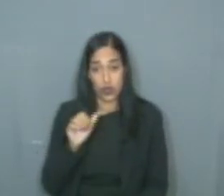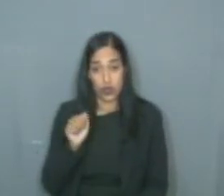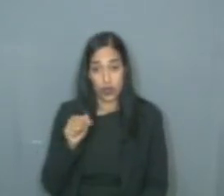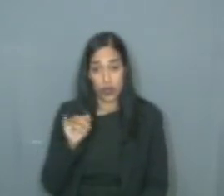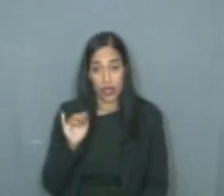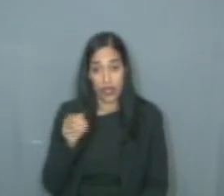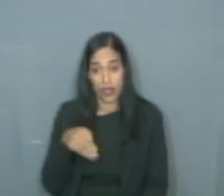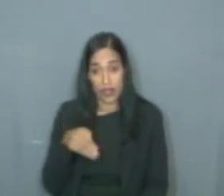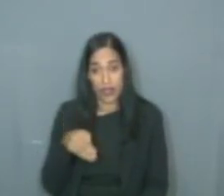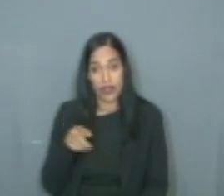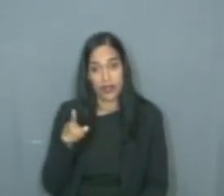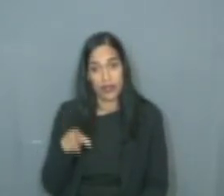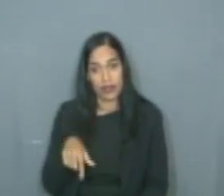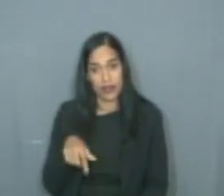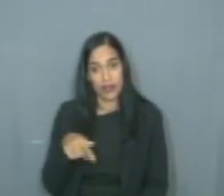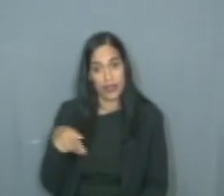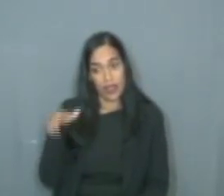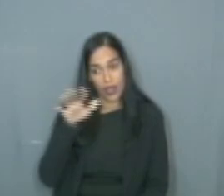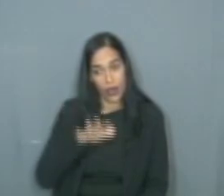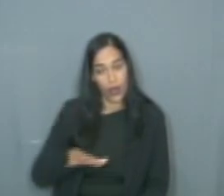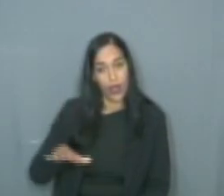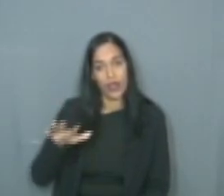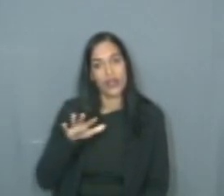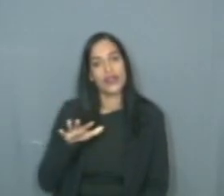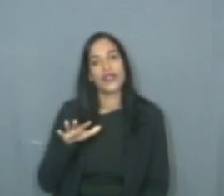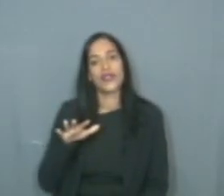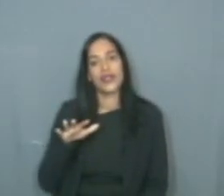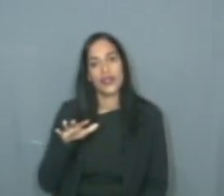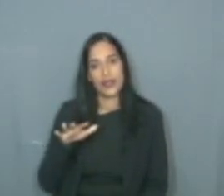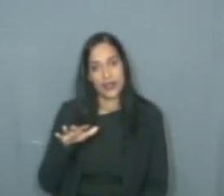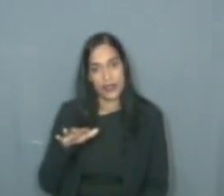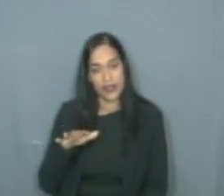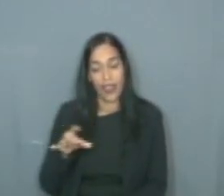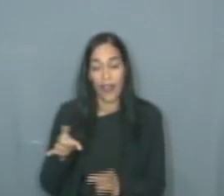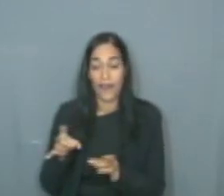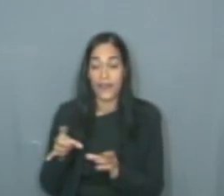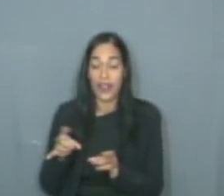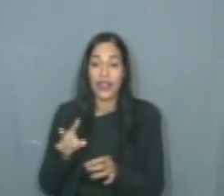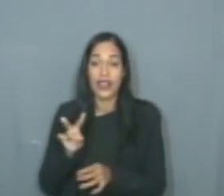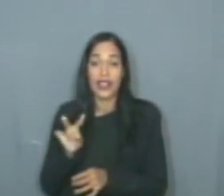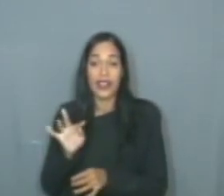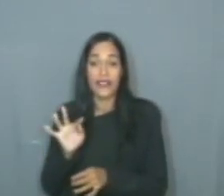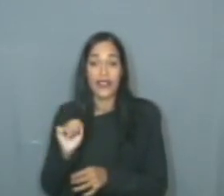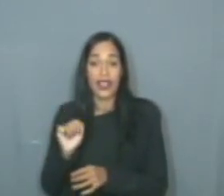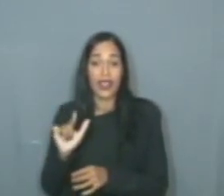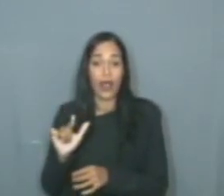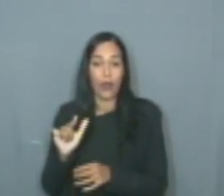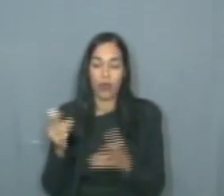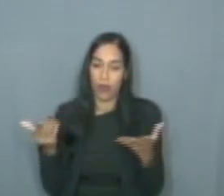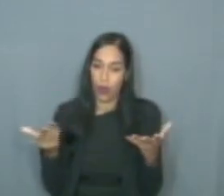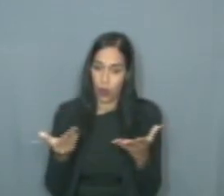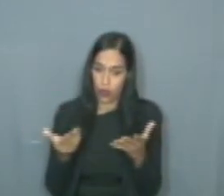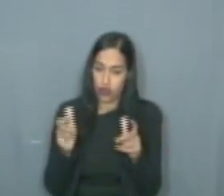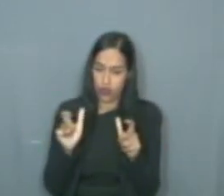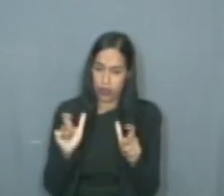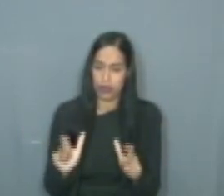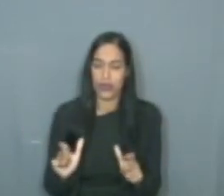promove, quem for da Zona Norte aqui, que frequentar a Venda do Seu Vital, um lugar que hoje